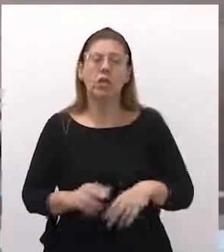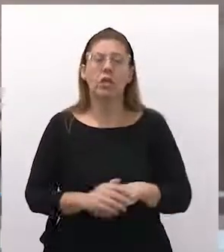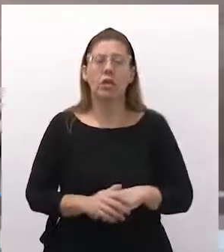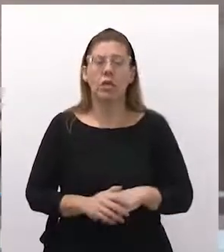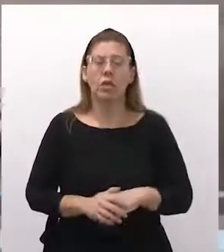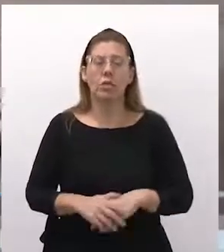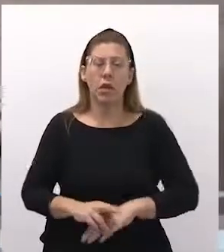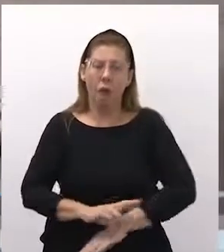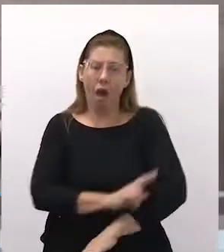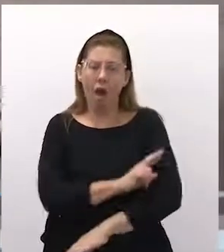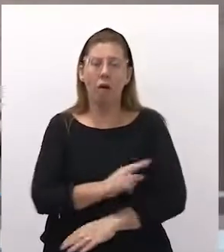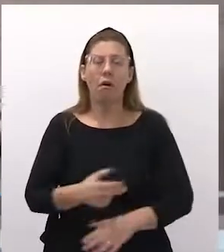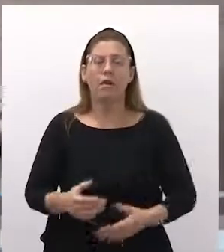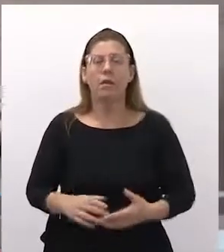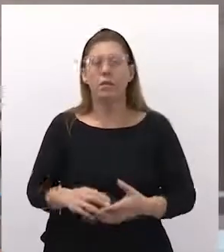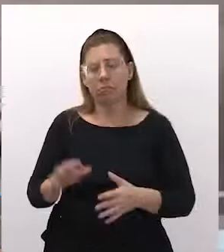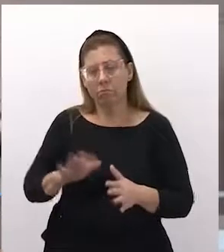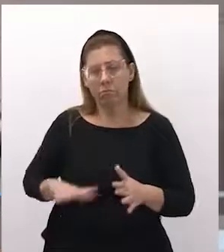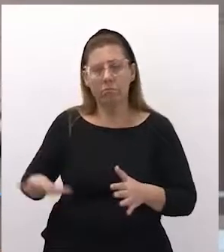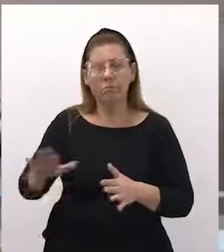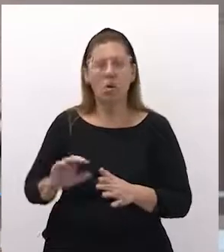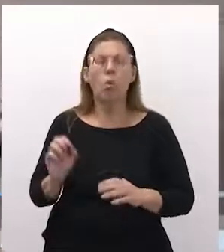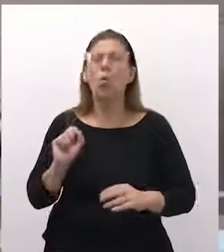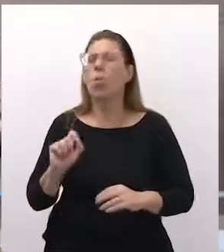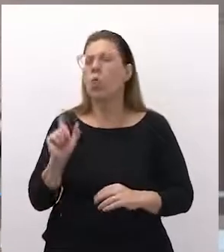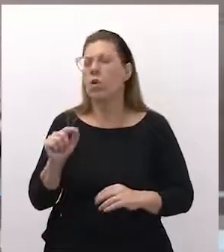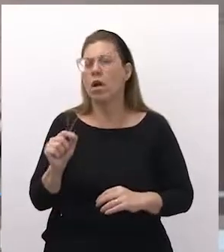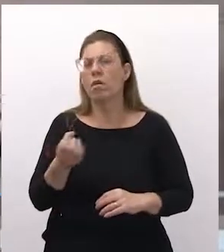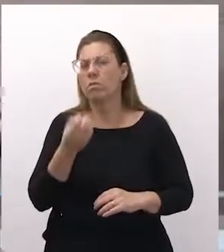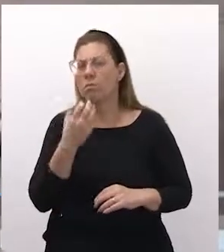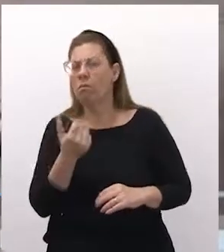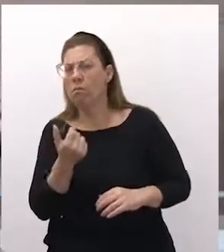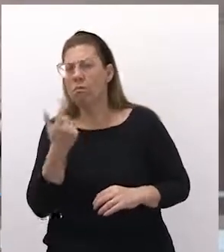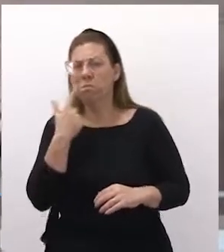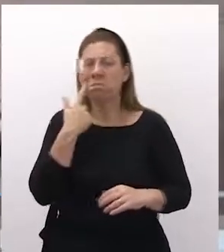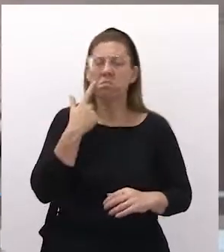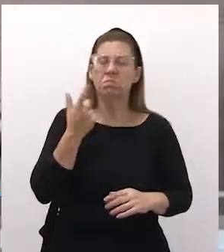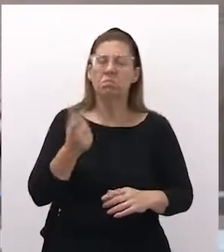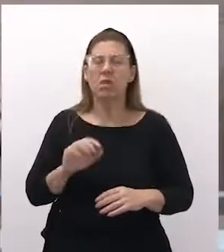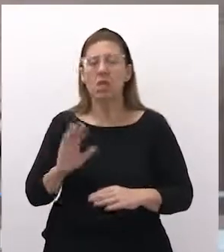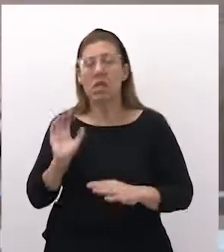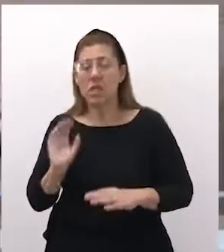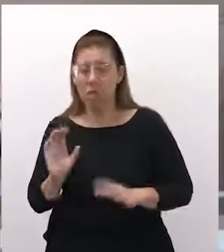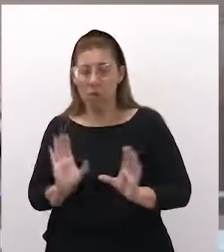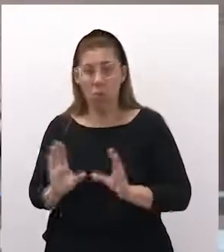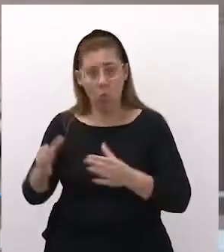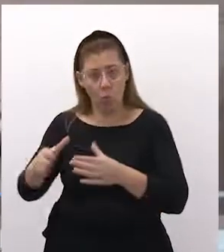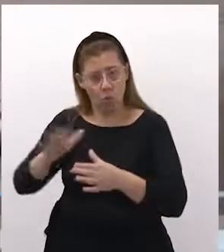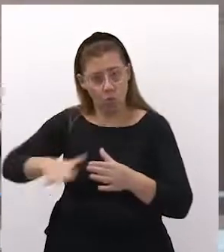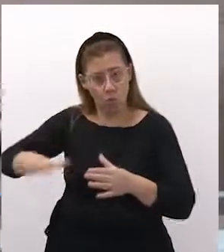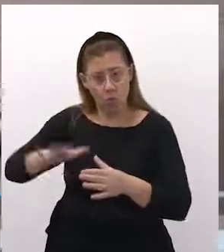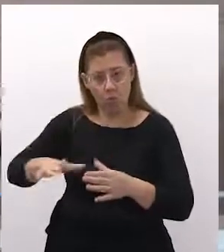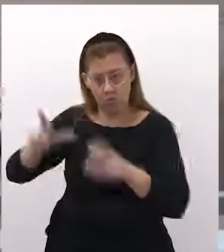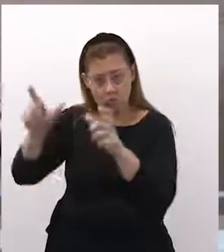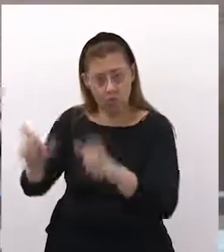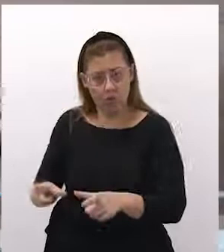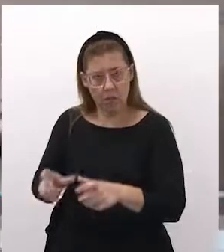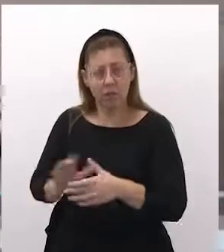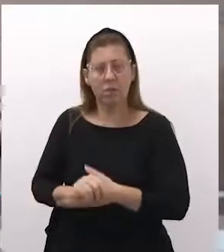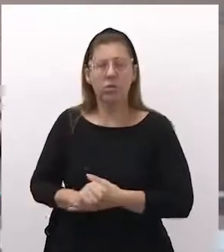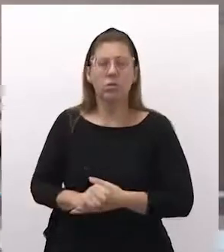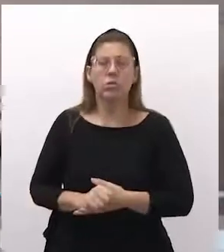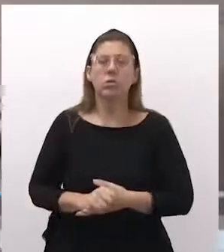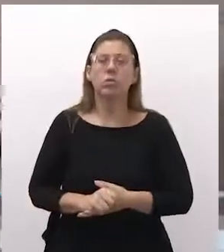classe, por que é interessante? Porque ele diz que quem está nessa categoria, que esses sujeitos, né, que integram